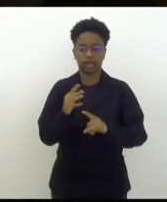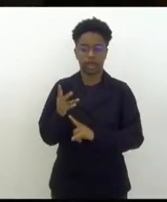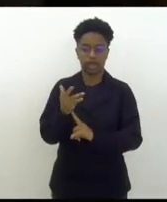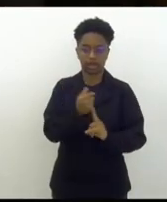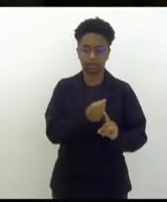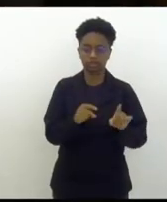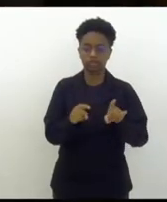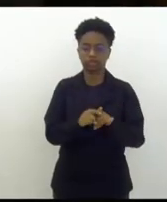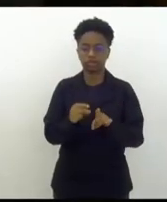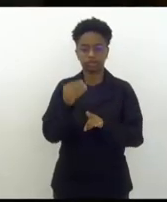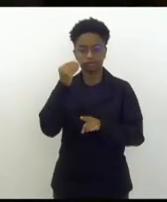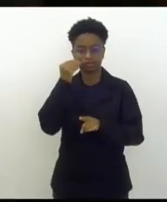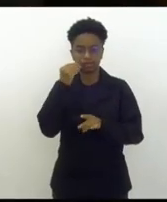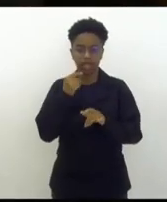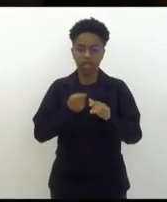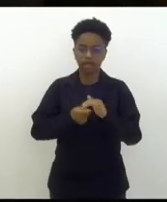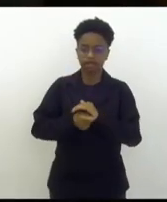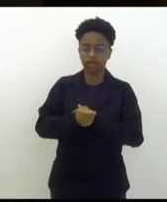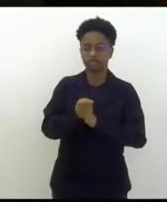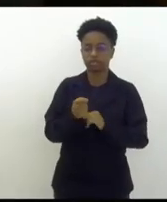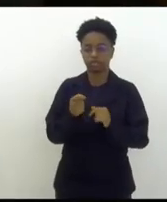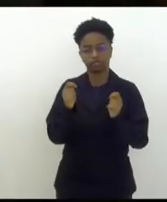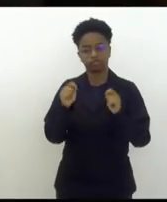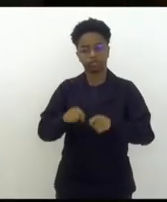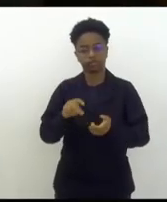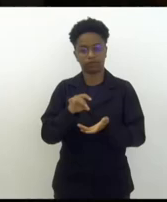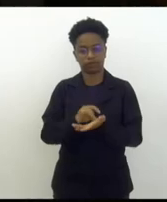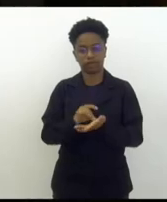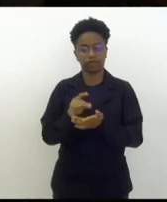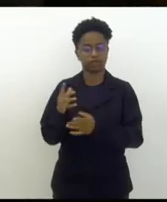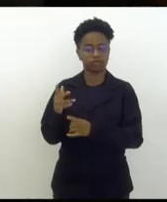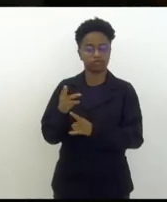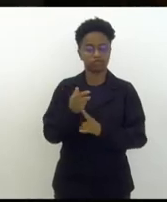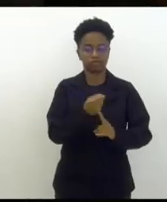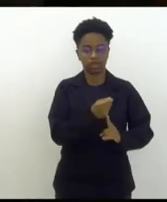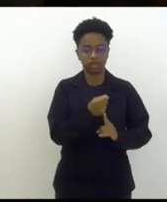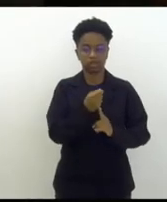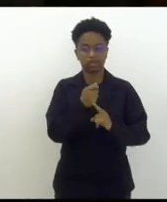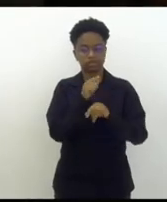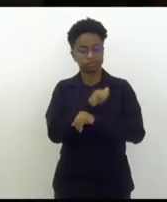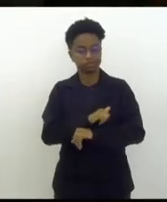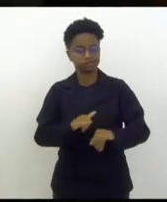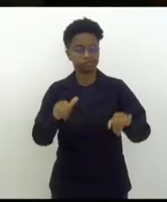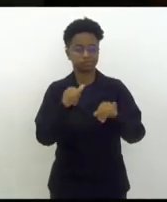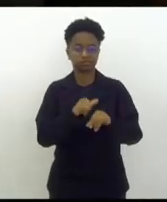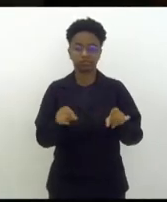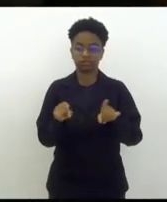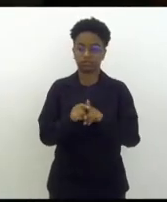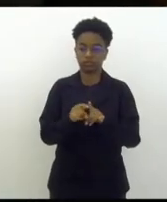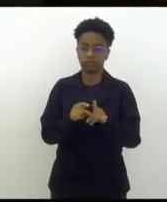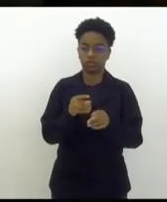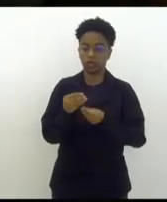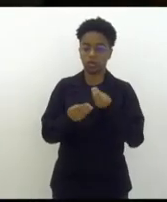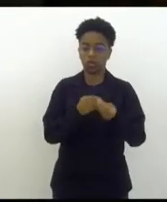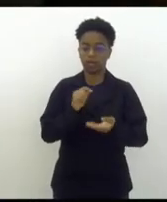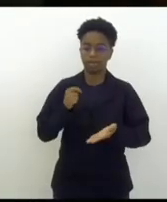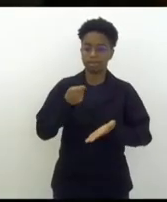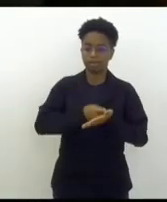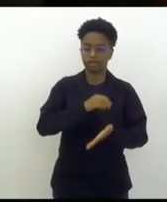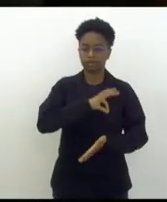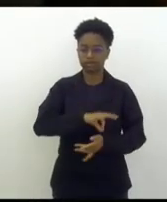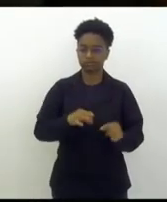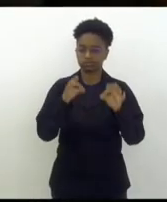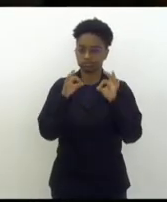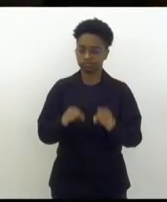para investimento para que suas obras cheguem a bom termo dificuldades em relação a remuneração adequada